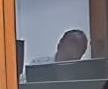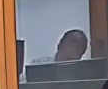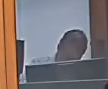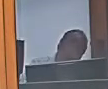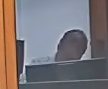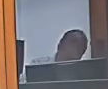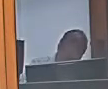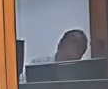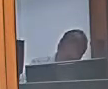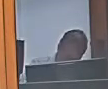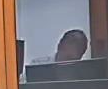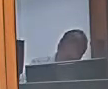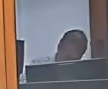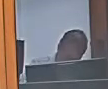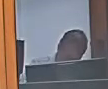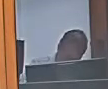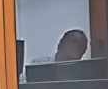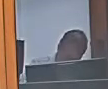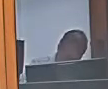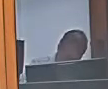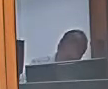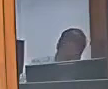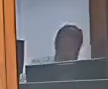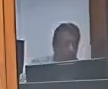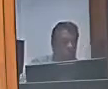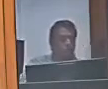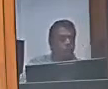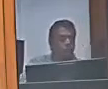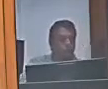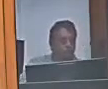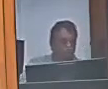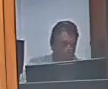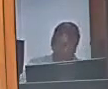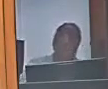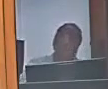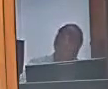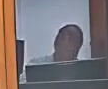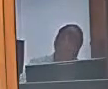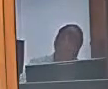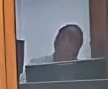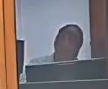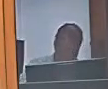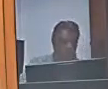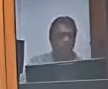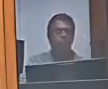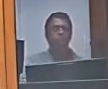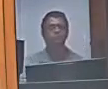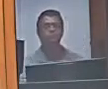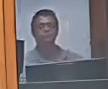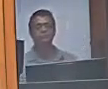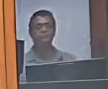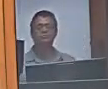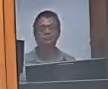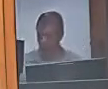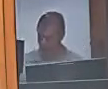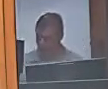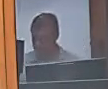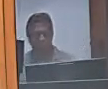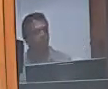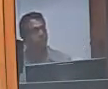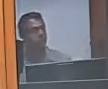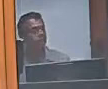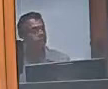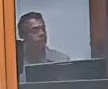quórum, a presença de três deputados. Mas vamos ouvir a Enilza, que tem, com certeza, importante contribuição no debate de hoje. Enilza, por favor.